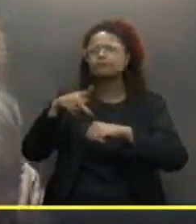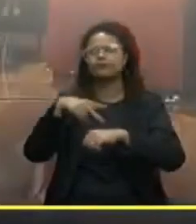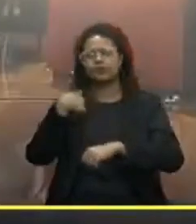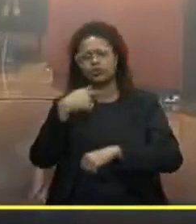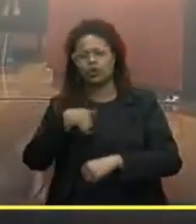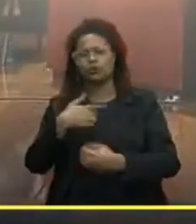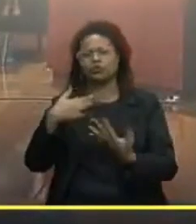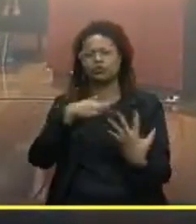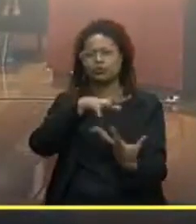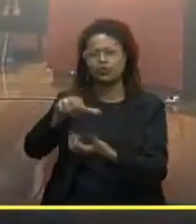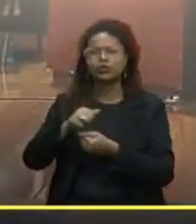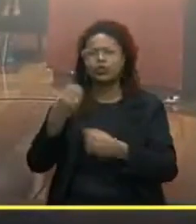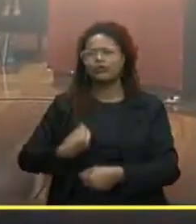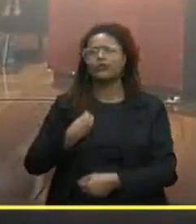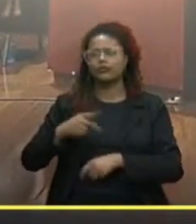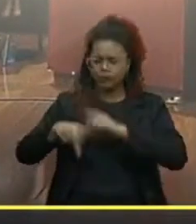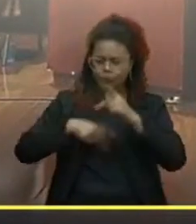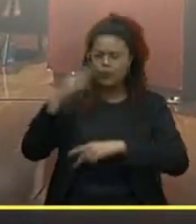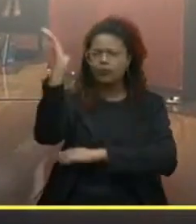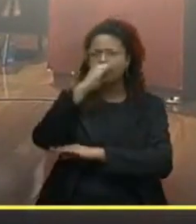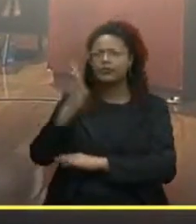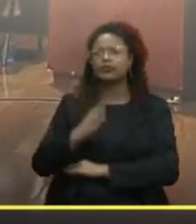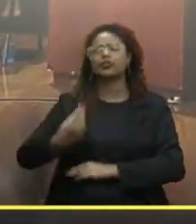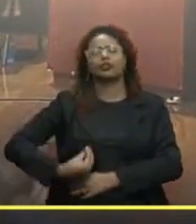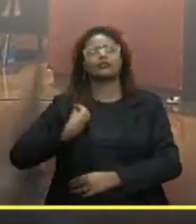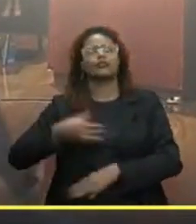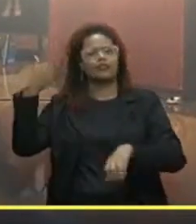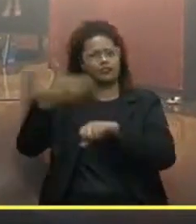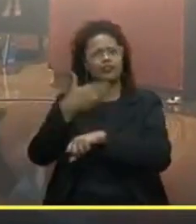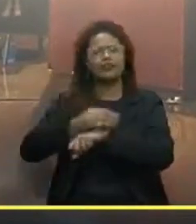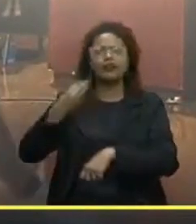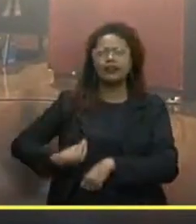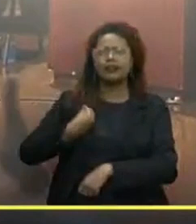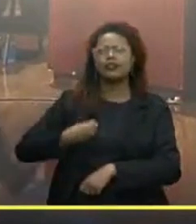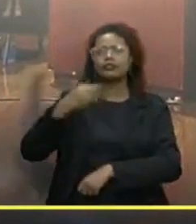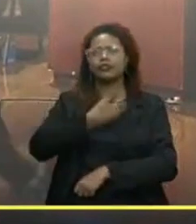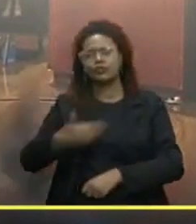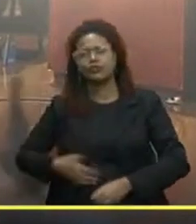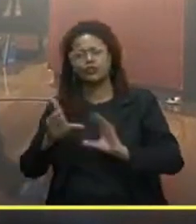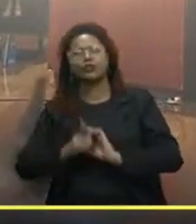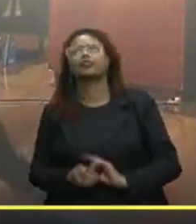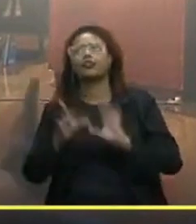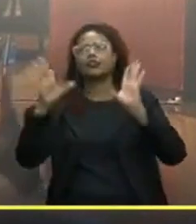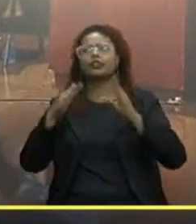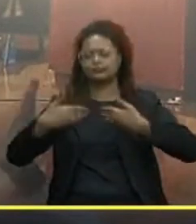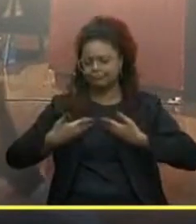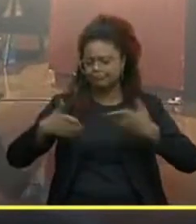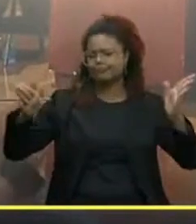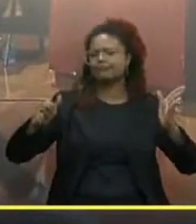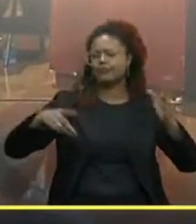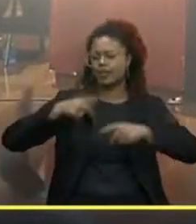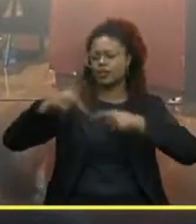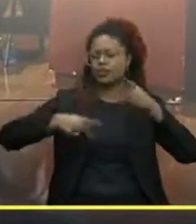mundo. Viva o povo brasileiro, viva a participação e viva os governos democráticos que abrem as portas para que